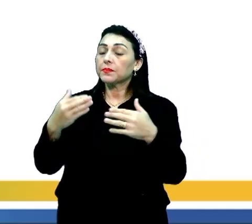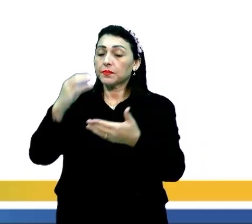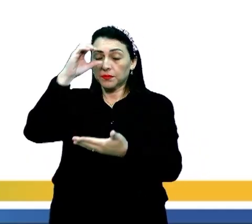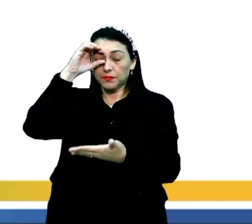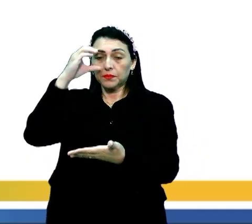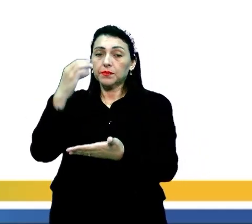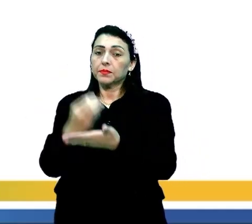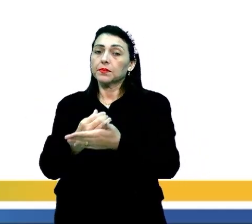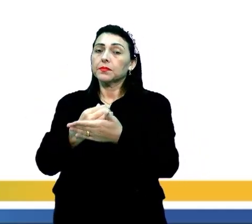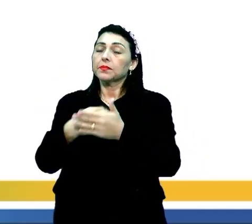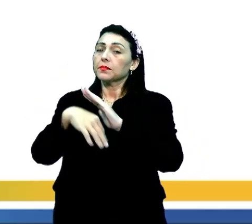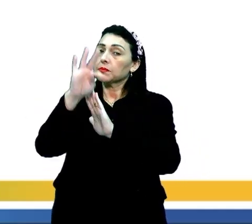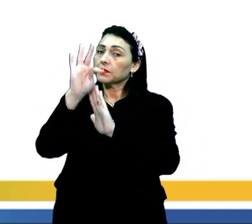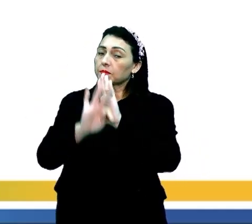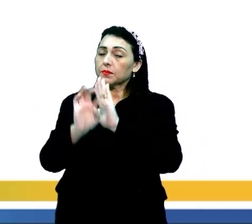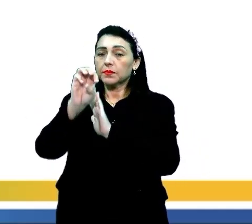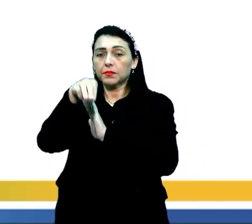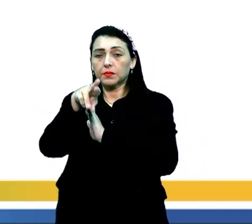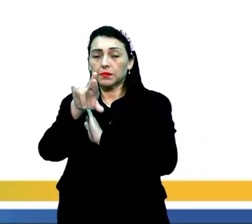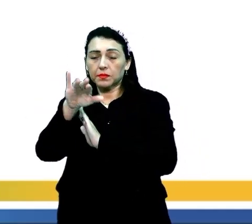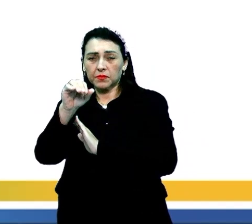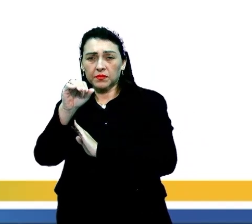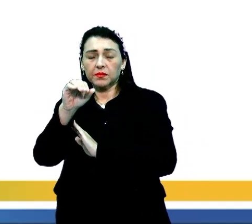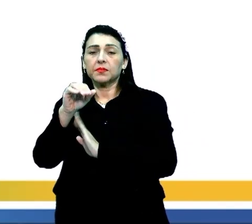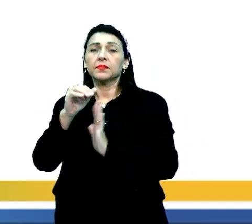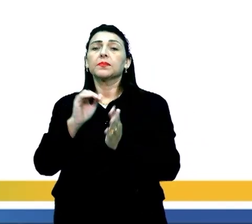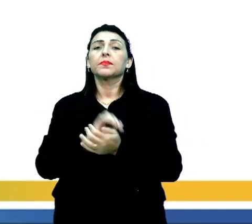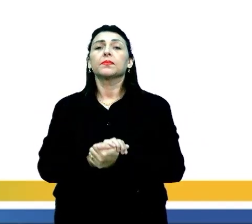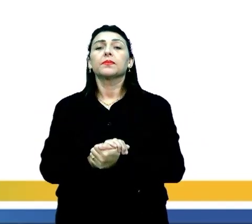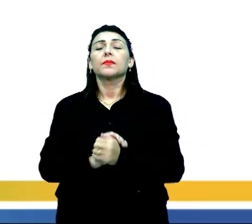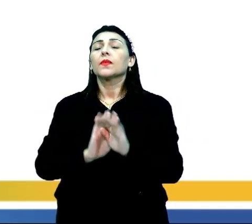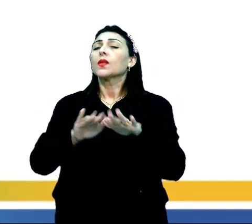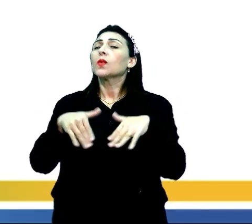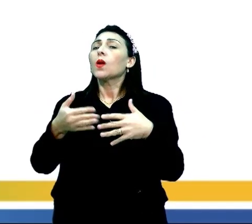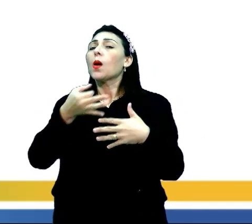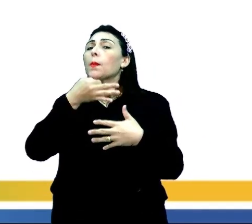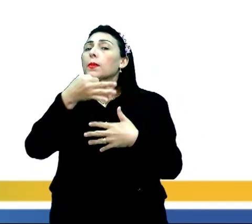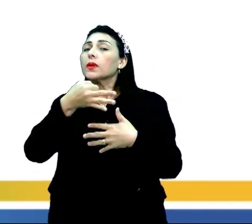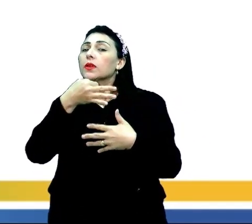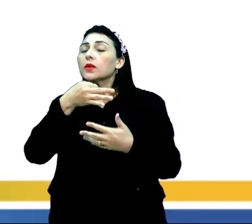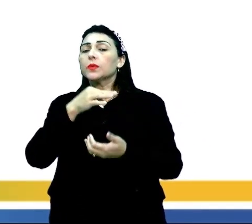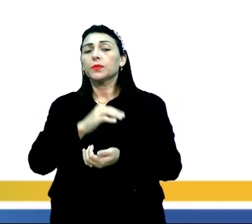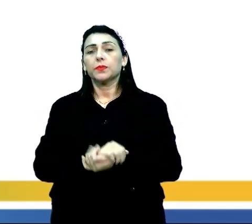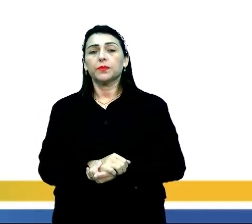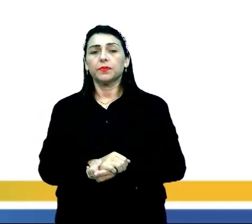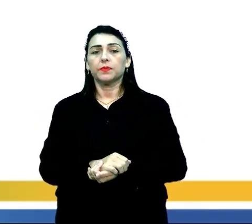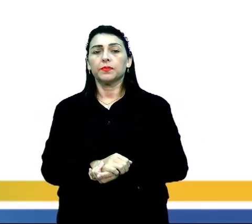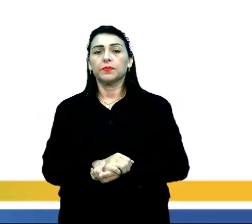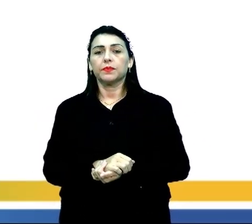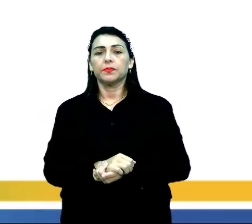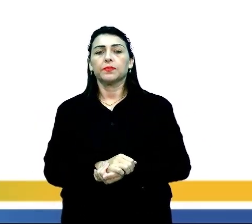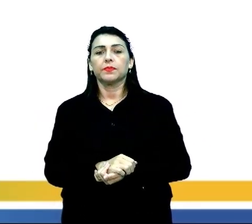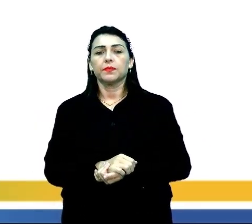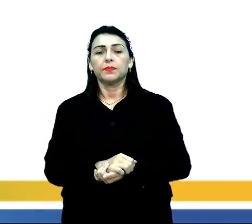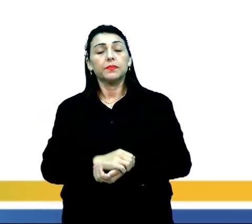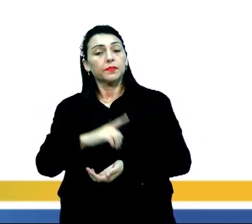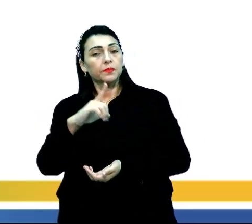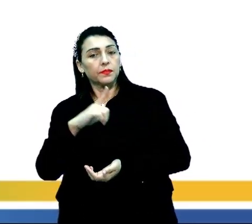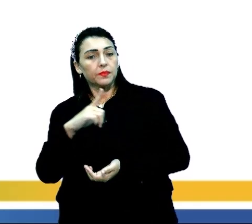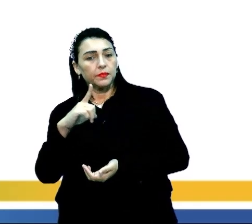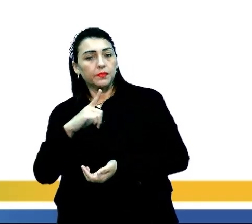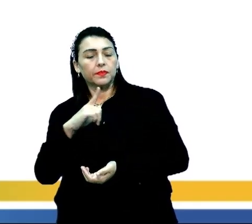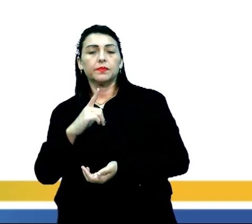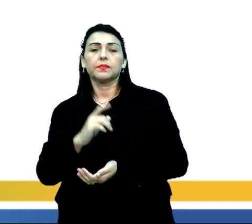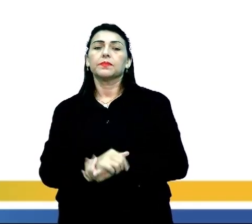tese do texto da Maria Fernanda? Ela vai defender o quê? Qual é a opinião dela? E aí nós temos aqui,